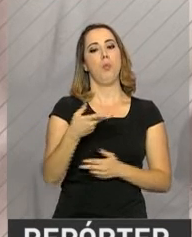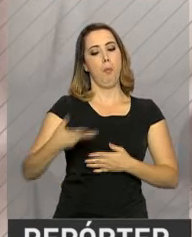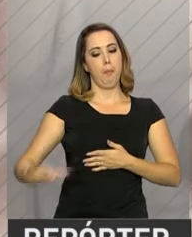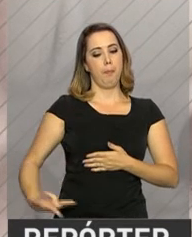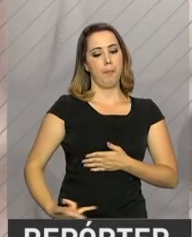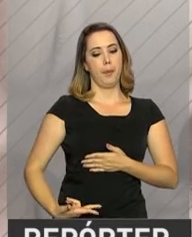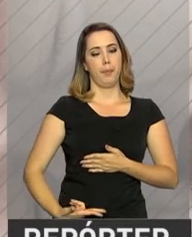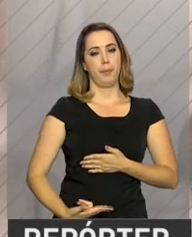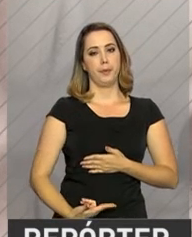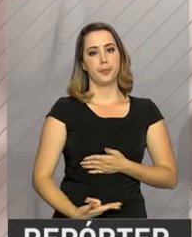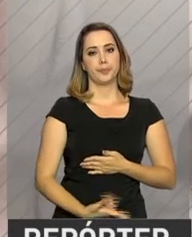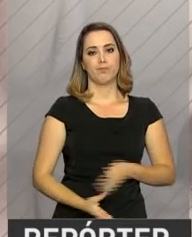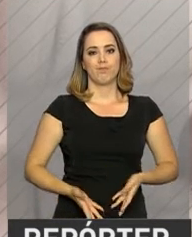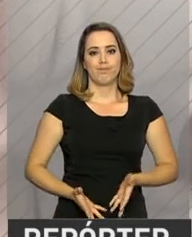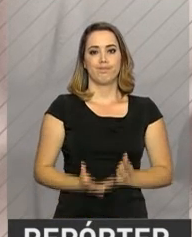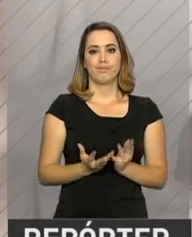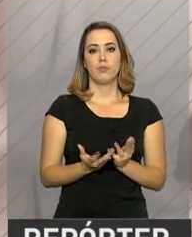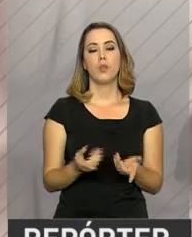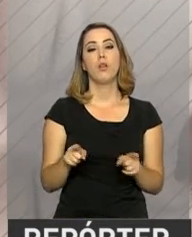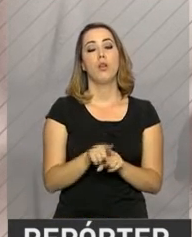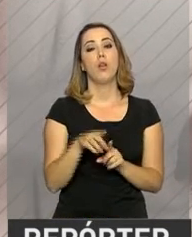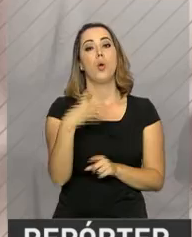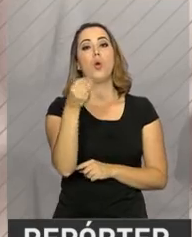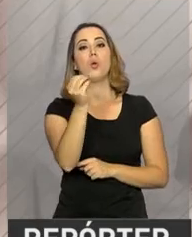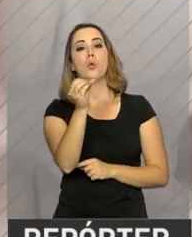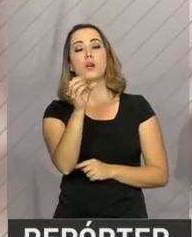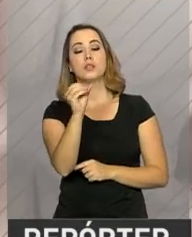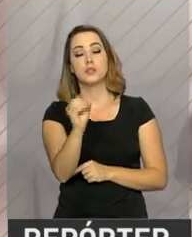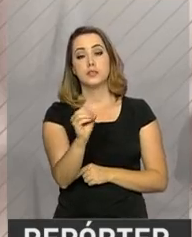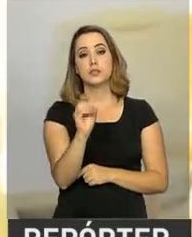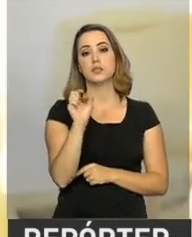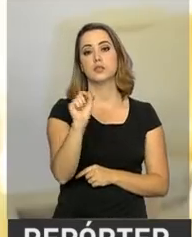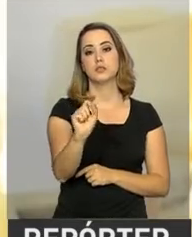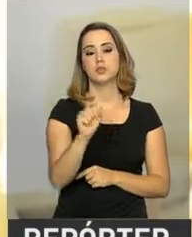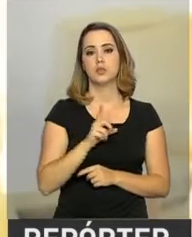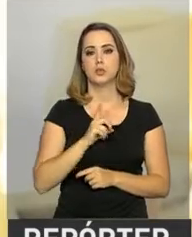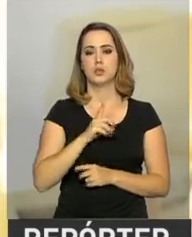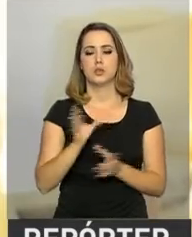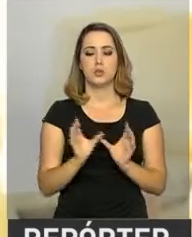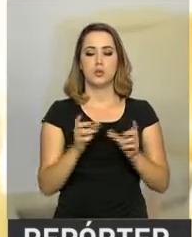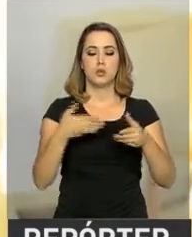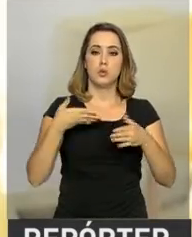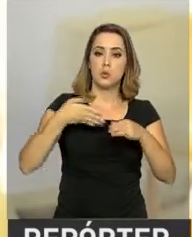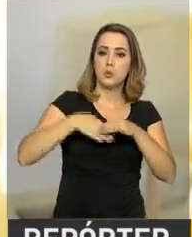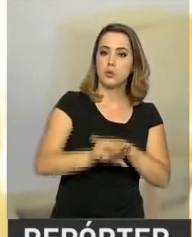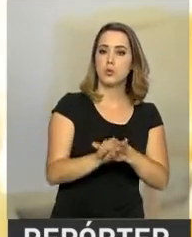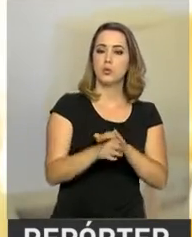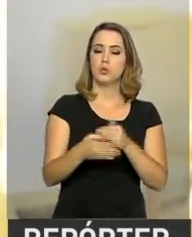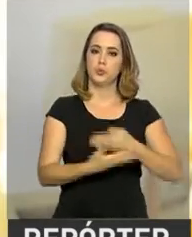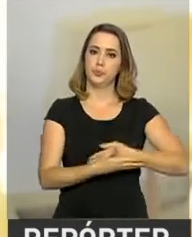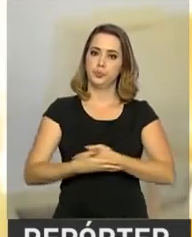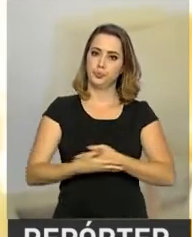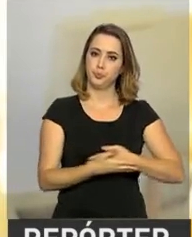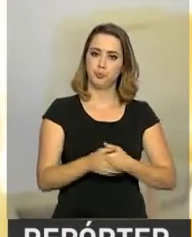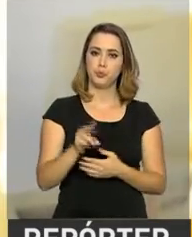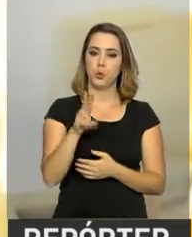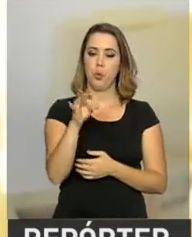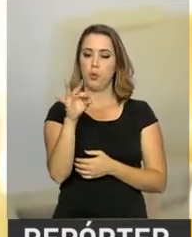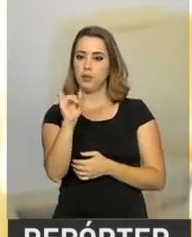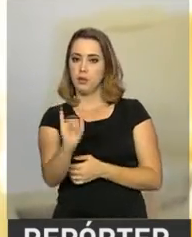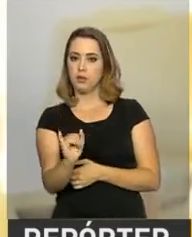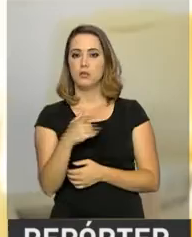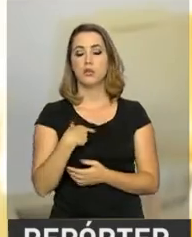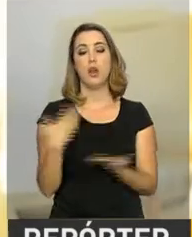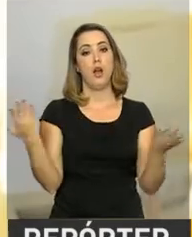clínica e 400 internações em uti neonatal agora a gente começa a expansão nesse projeto estão agora na segunda fase